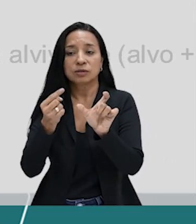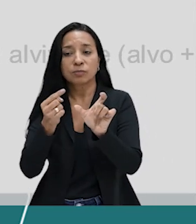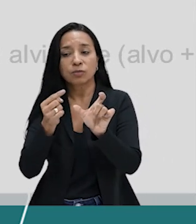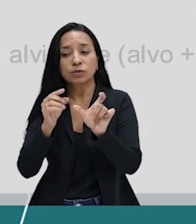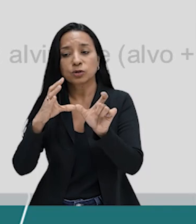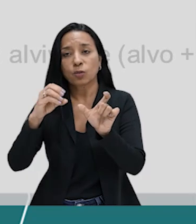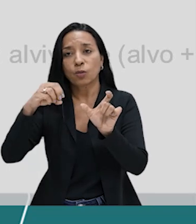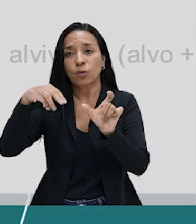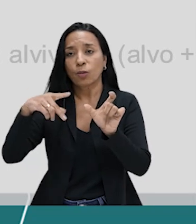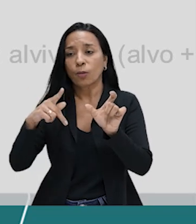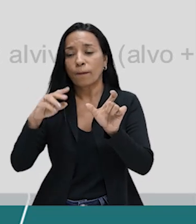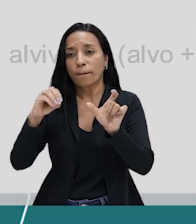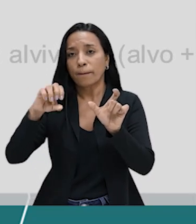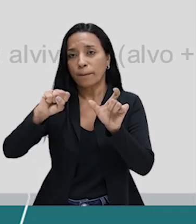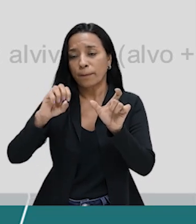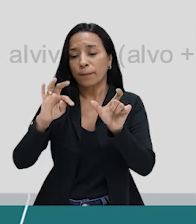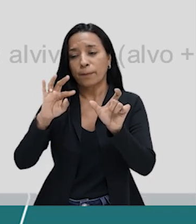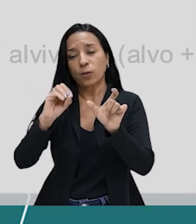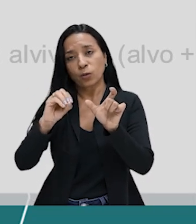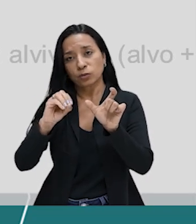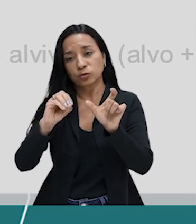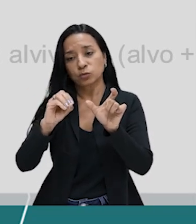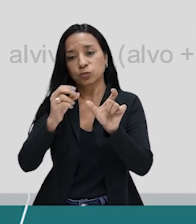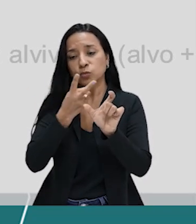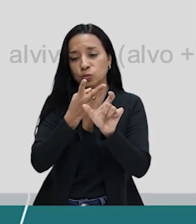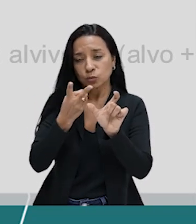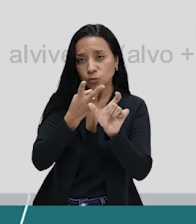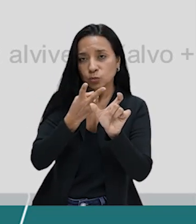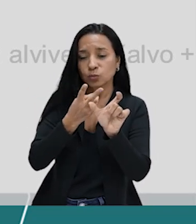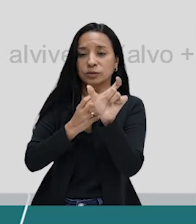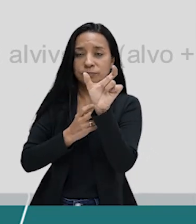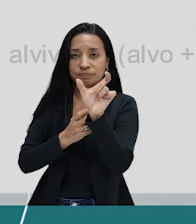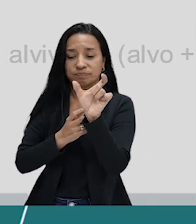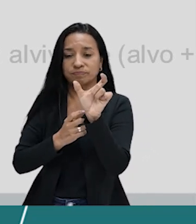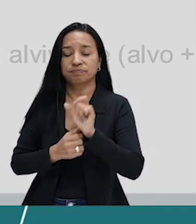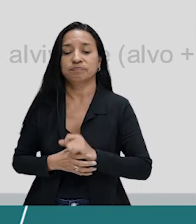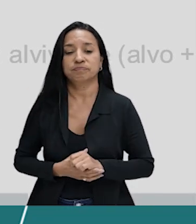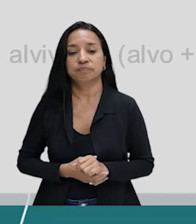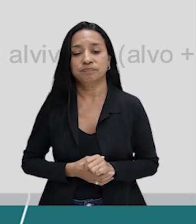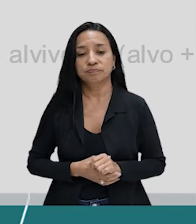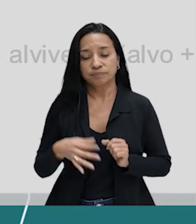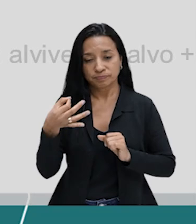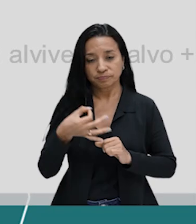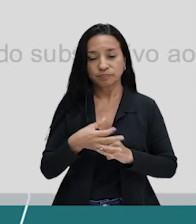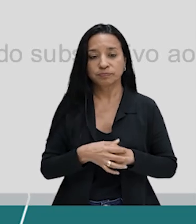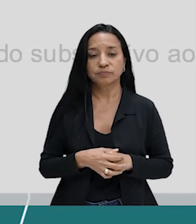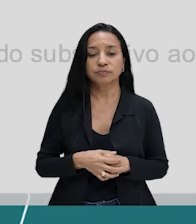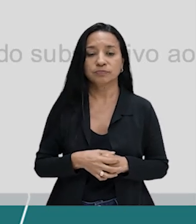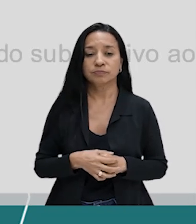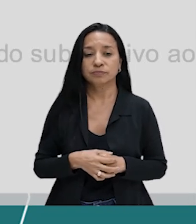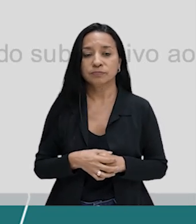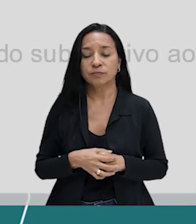né, formados por duas ou mais palavras, tá certo? Os adjetivos